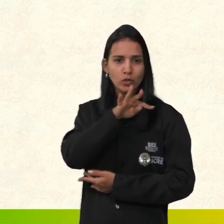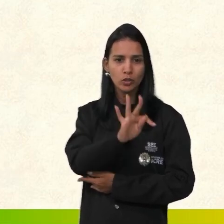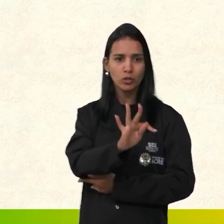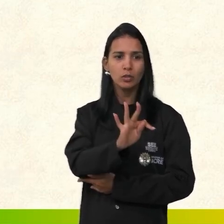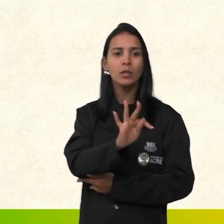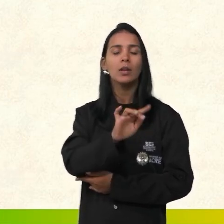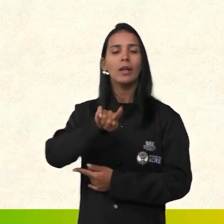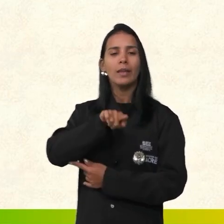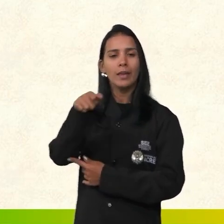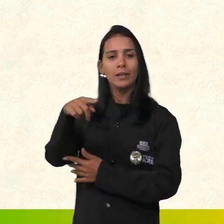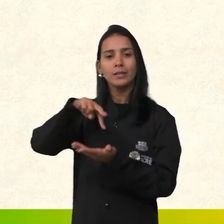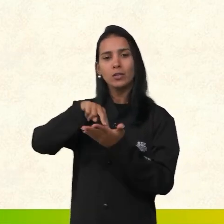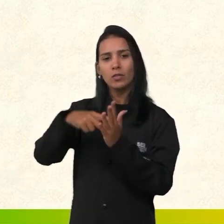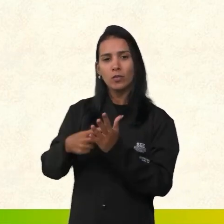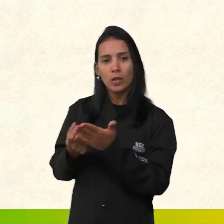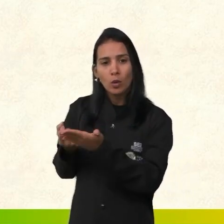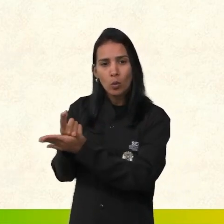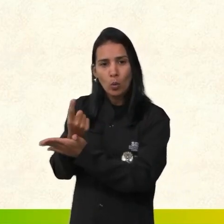comprar.